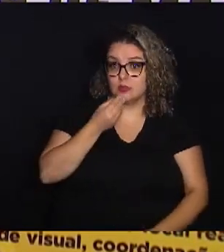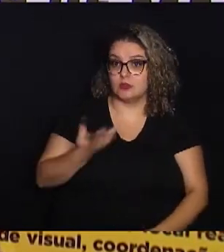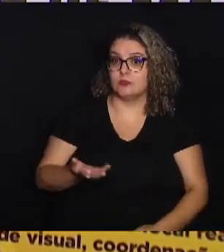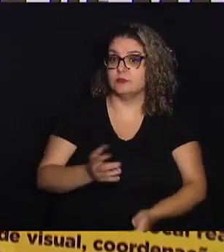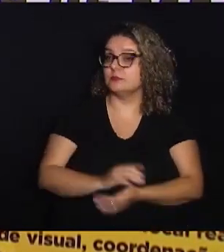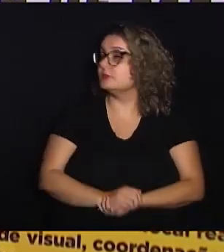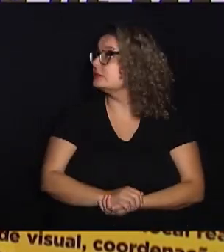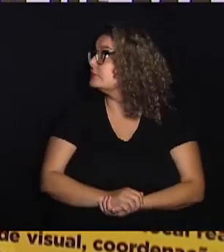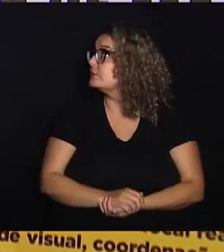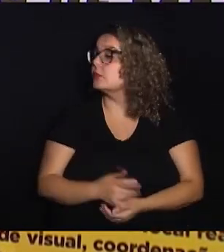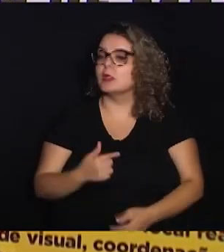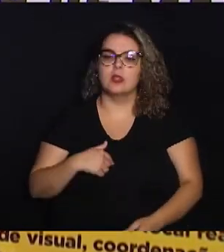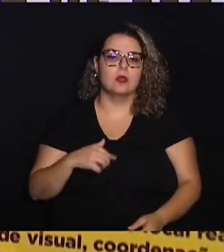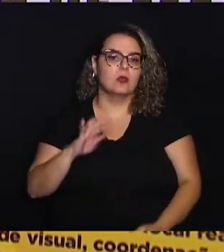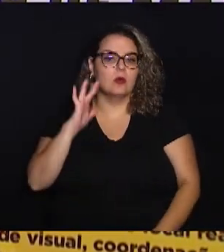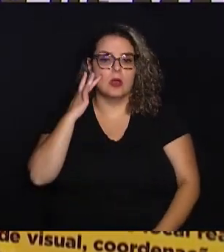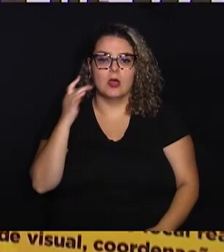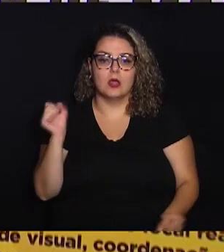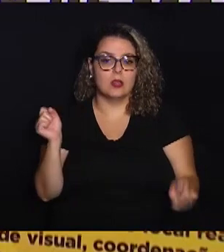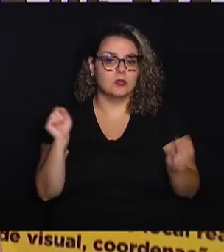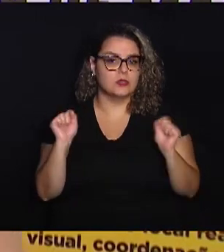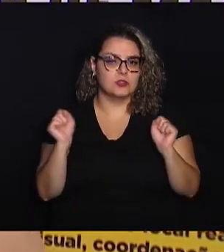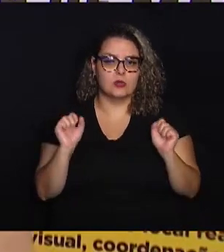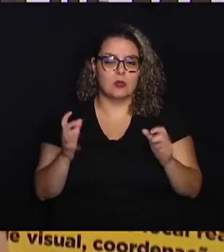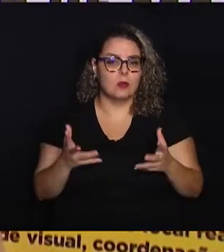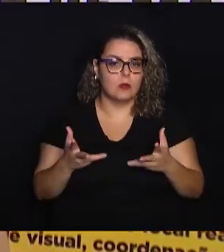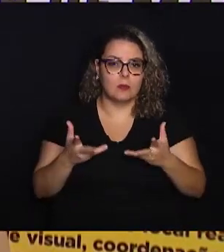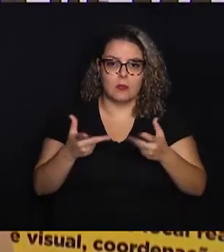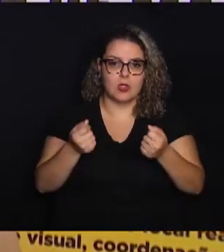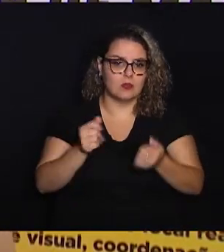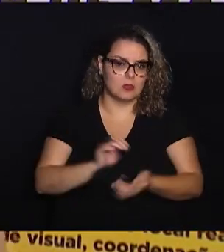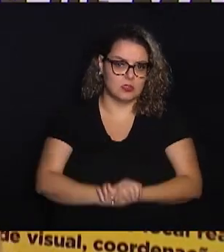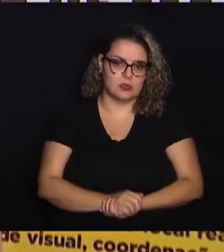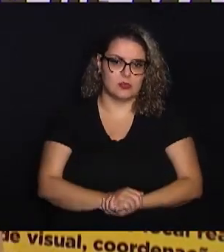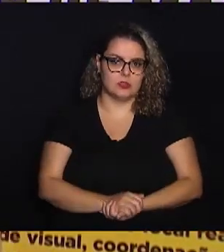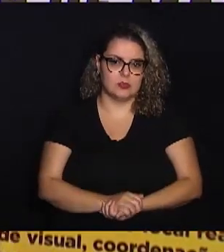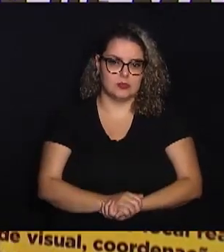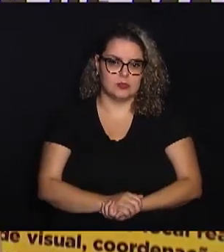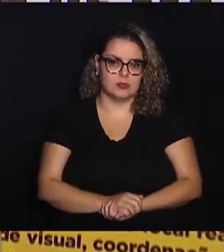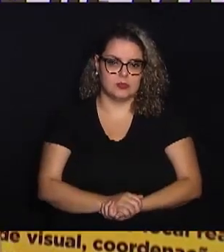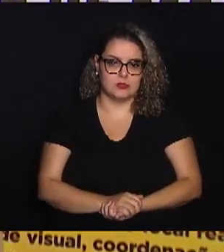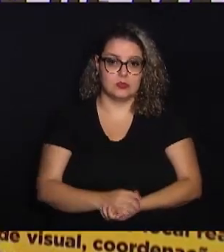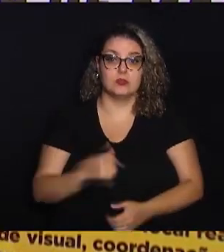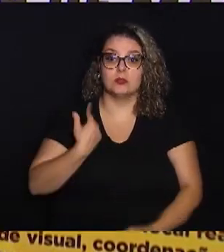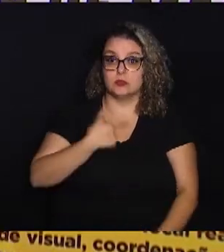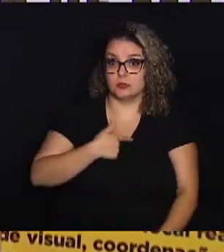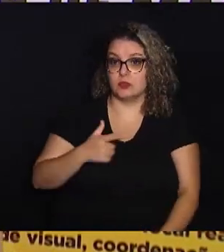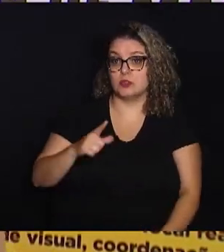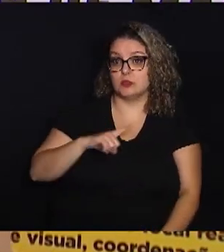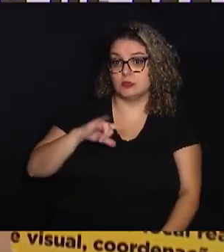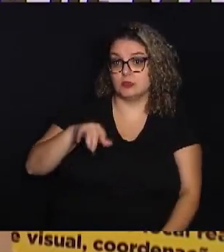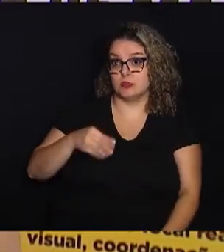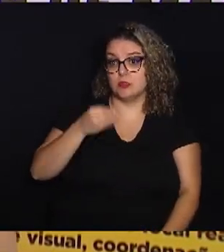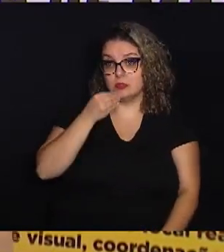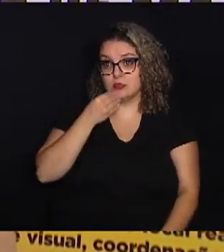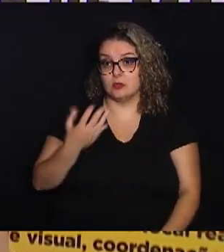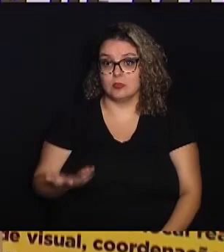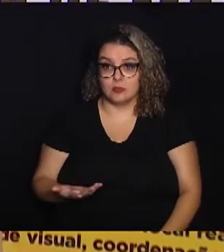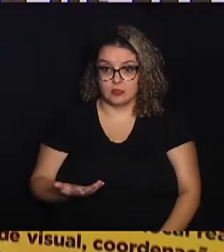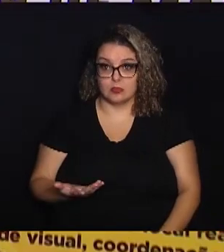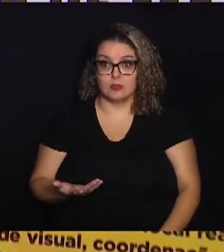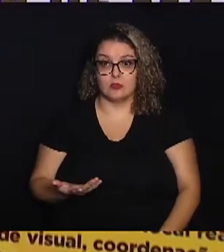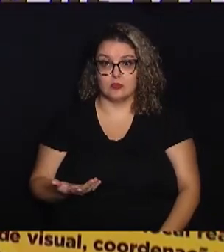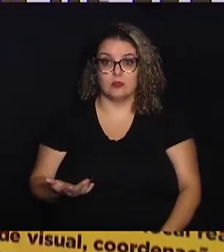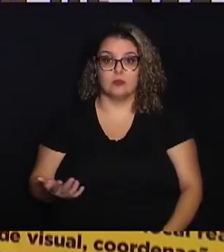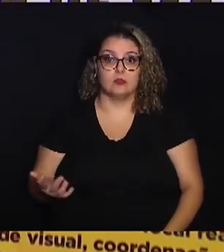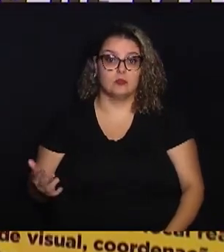oportunidade. Eu acho ótimo, sim, porque a gente está tendo a oportunidade de passar por um lugar que